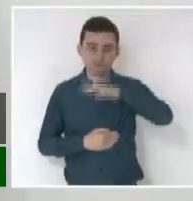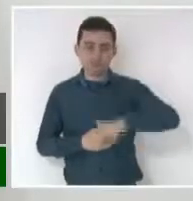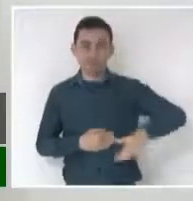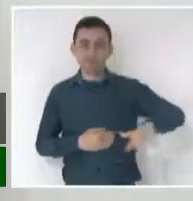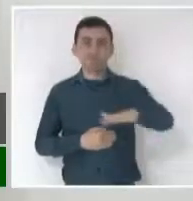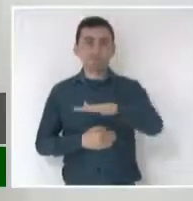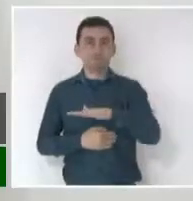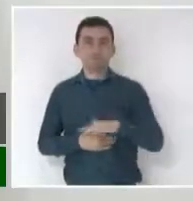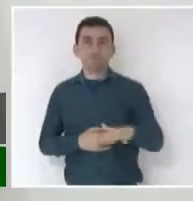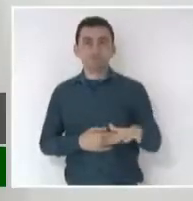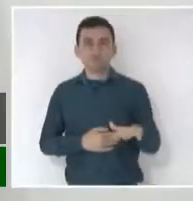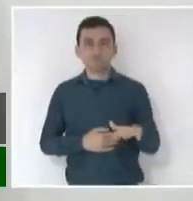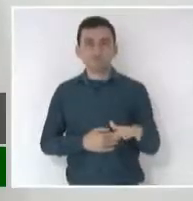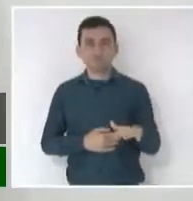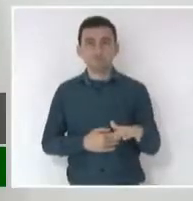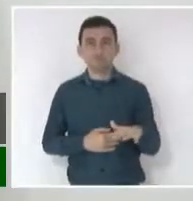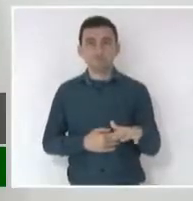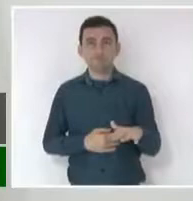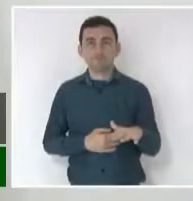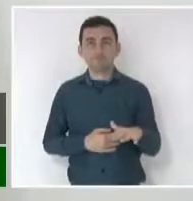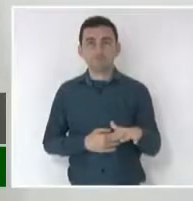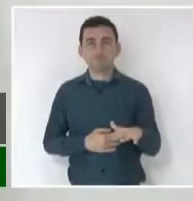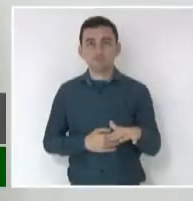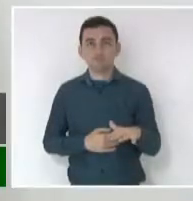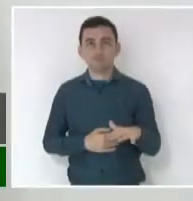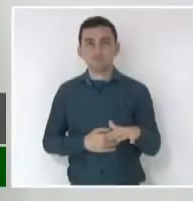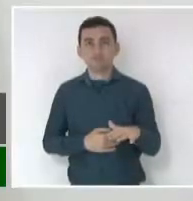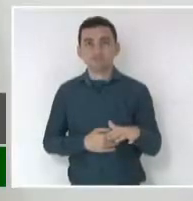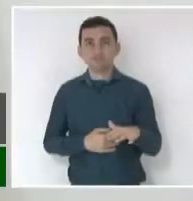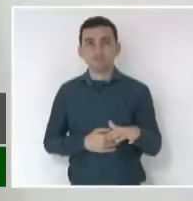infelizmente, em muito, não se tem